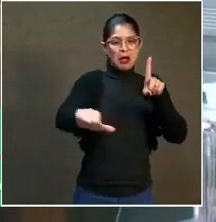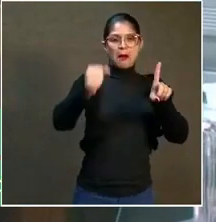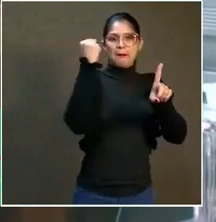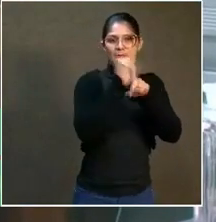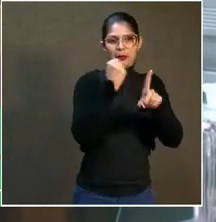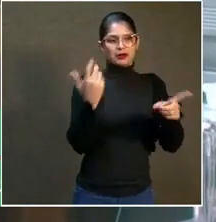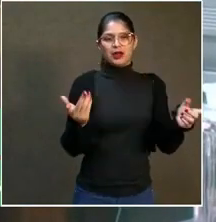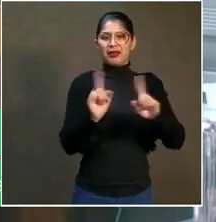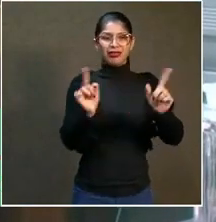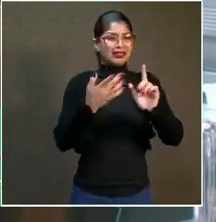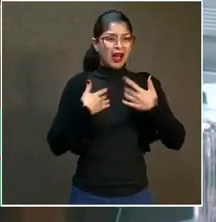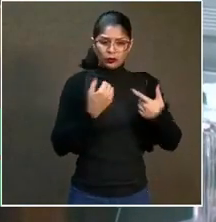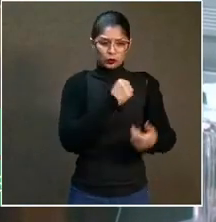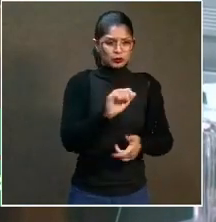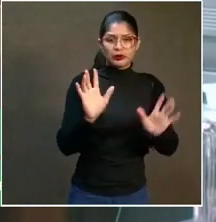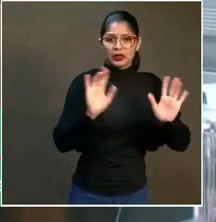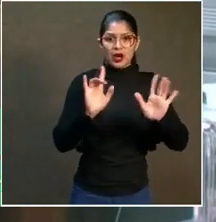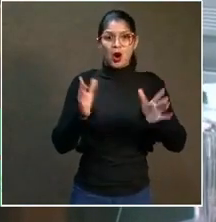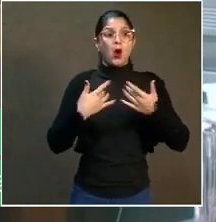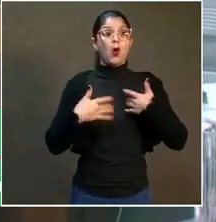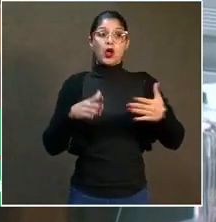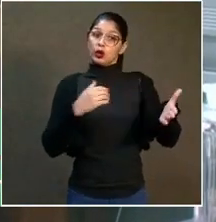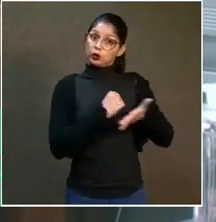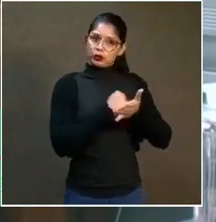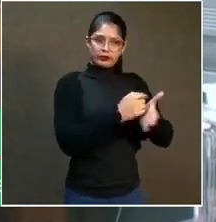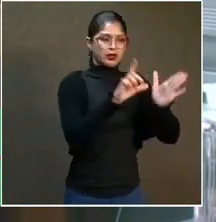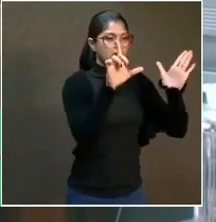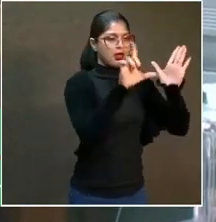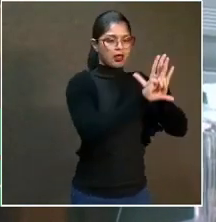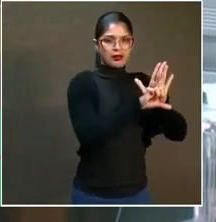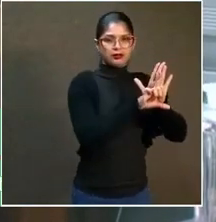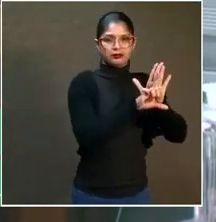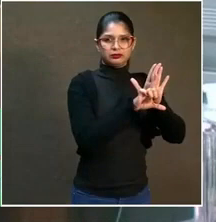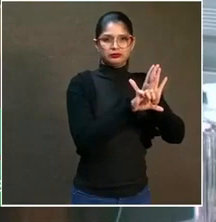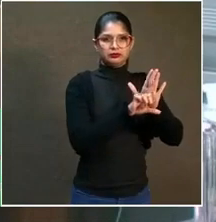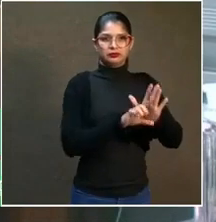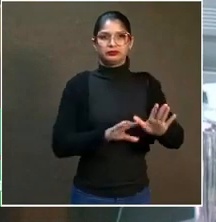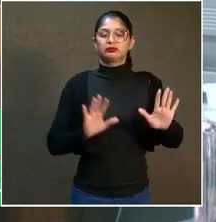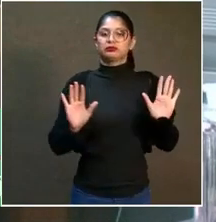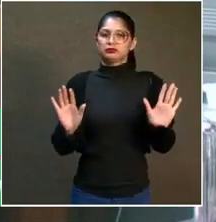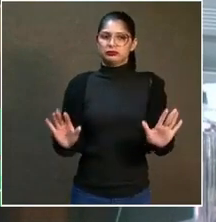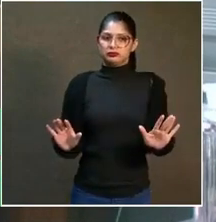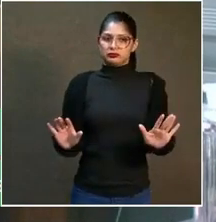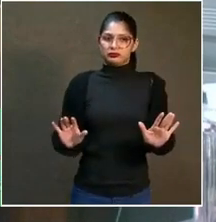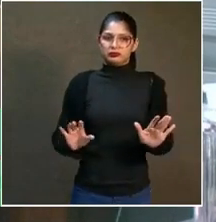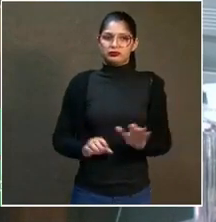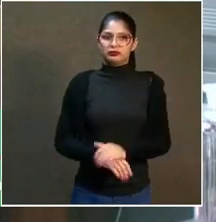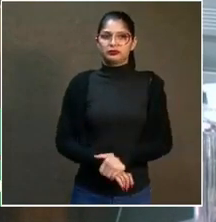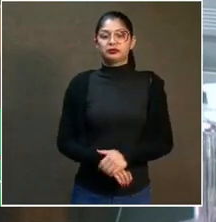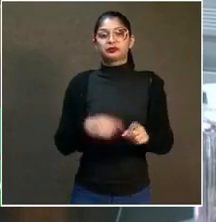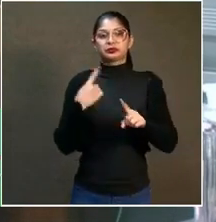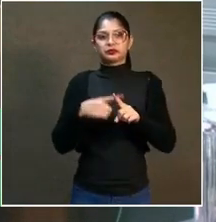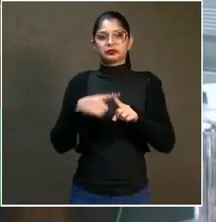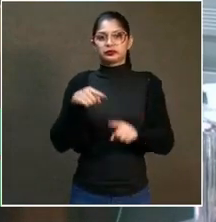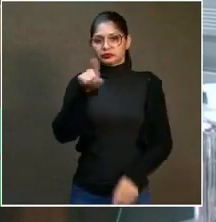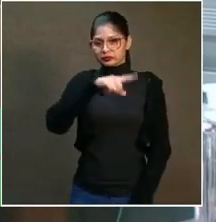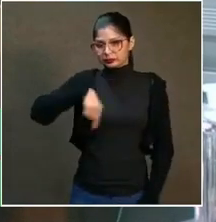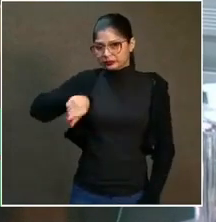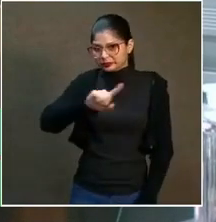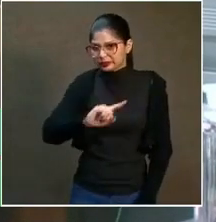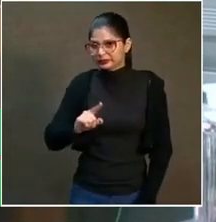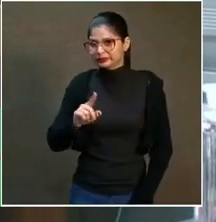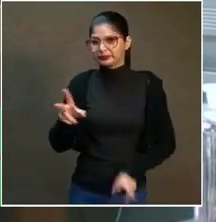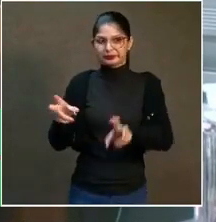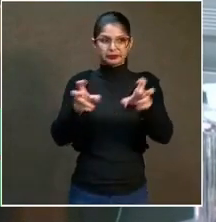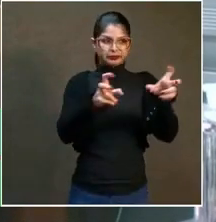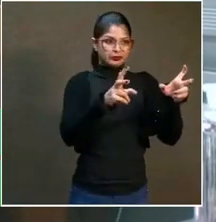nada disso. Estou defendendo a lei. E os fatos. Porque vocês viram que foi vendida por uma